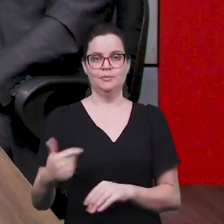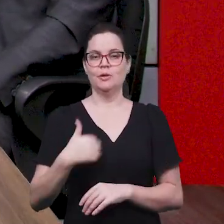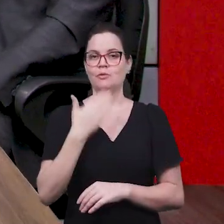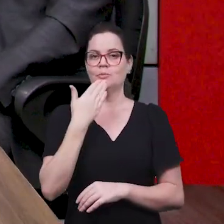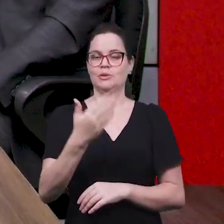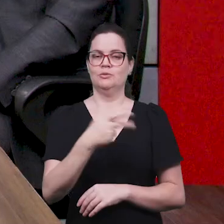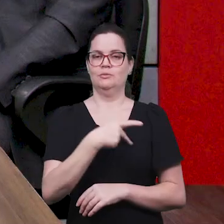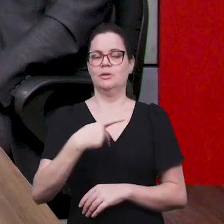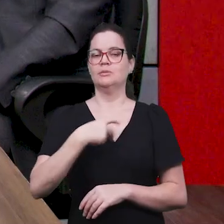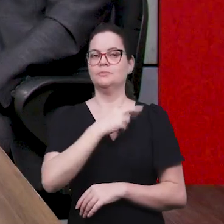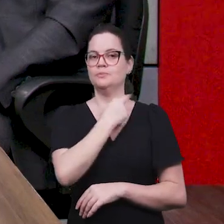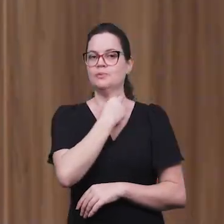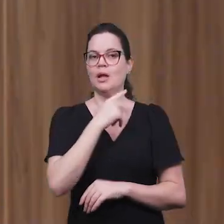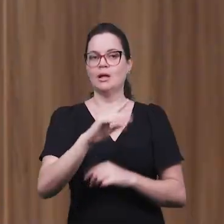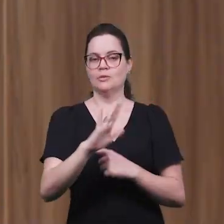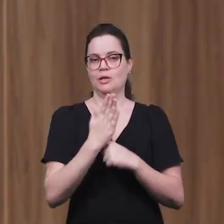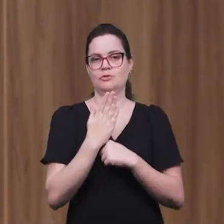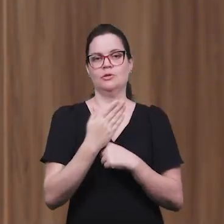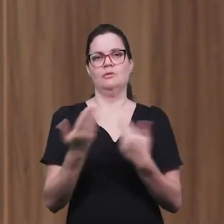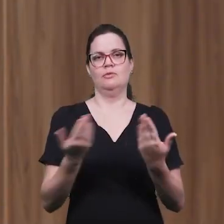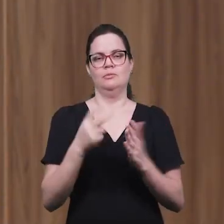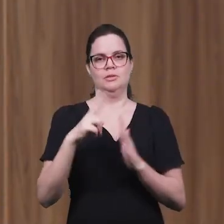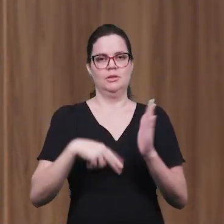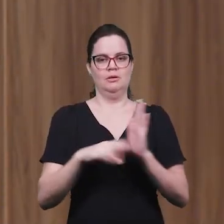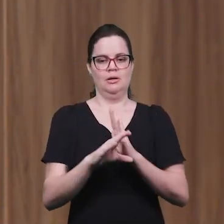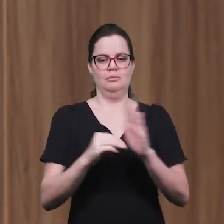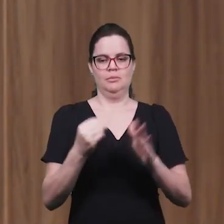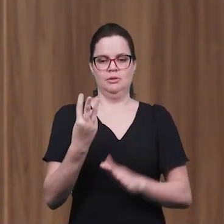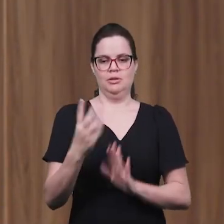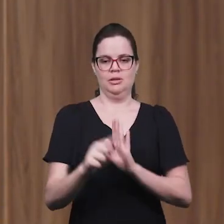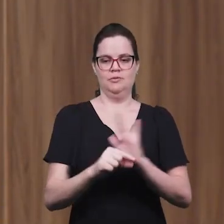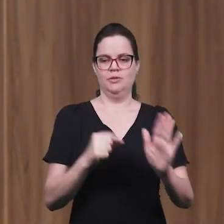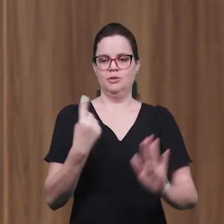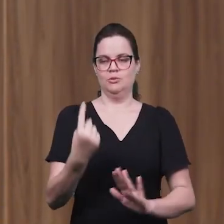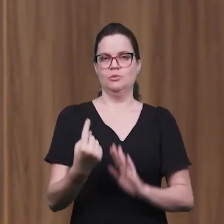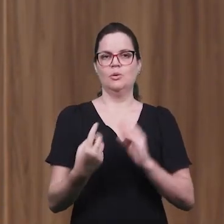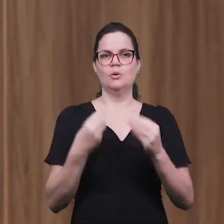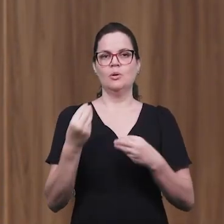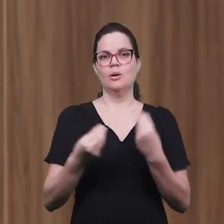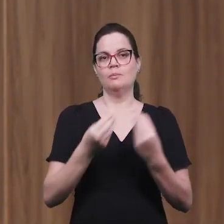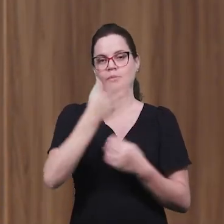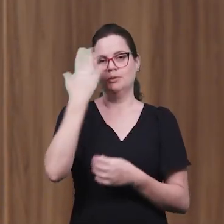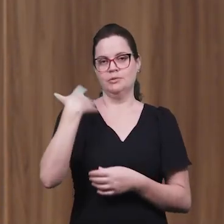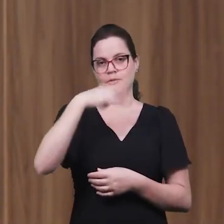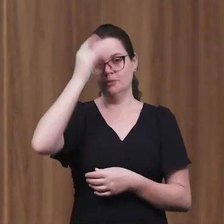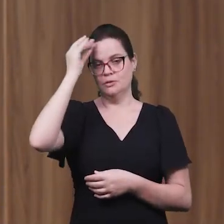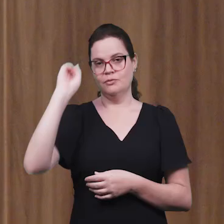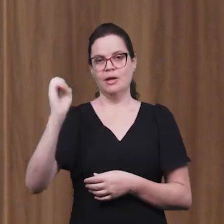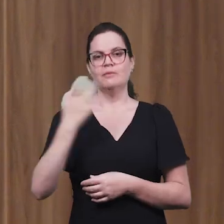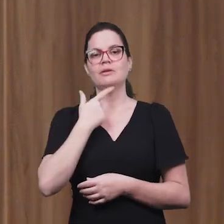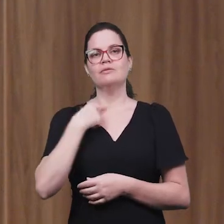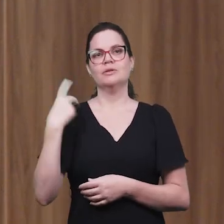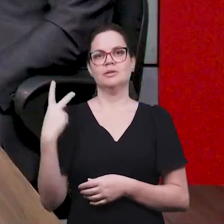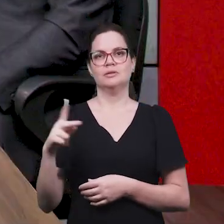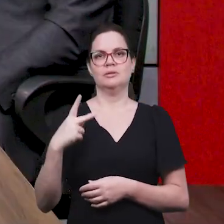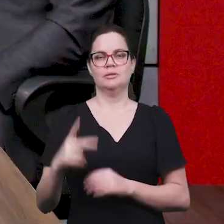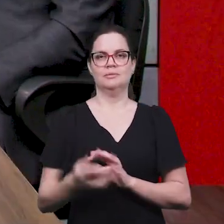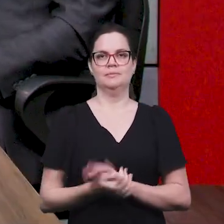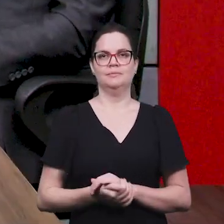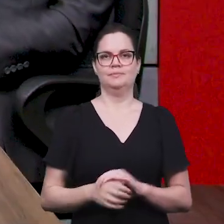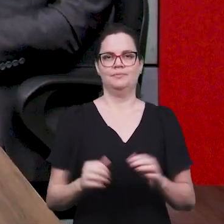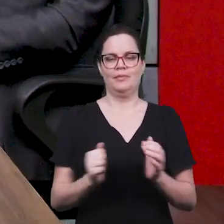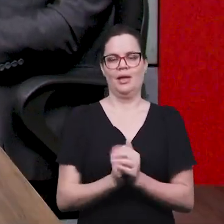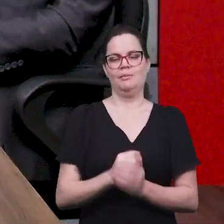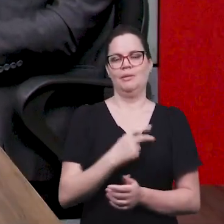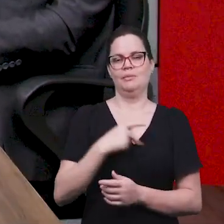1, e vamos ver esse detalhe, como que o Espírito Santo ele vai revelar toda a sua vontade. Amém,